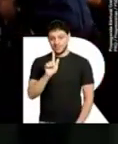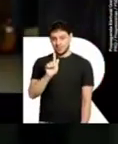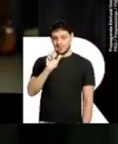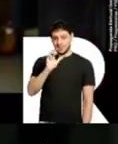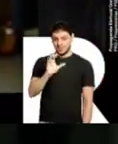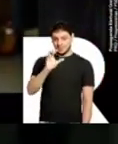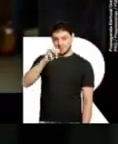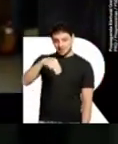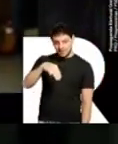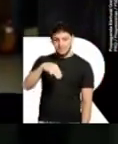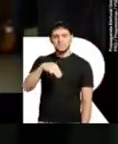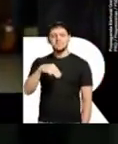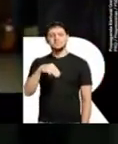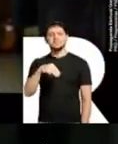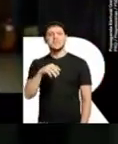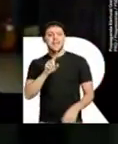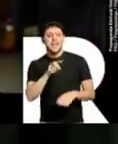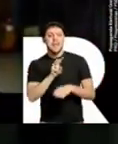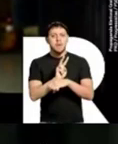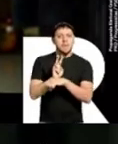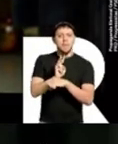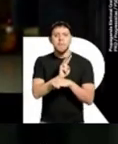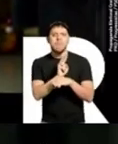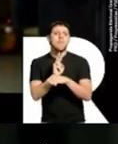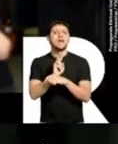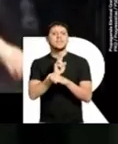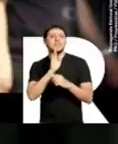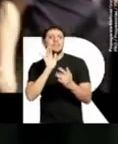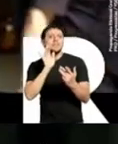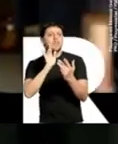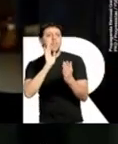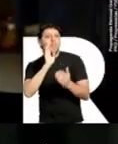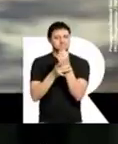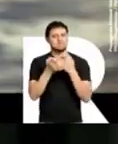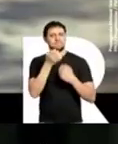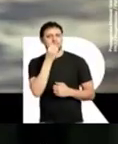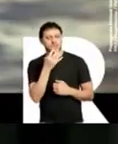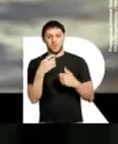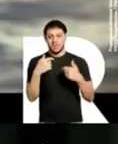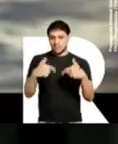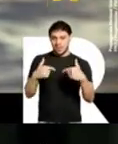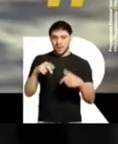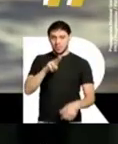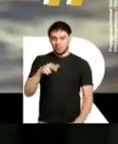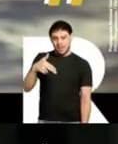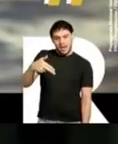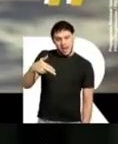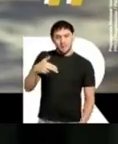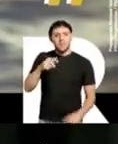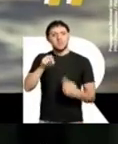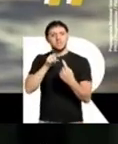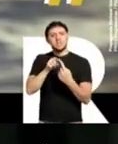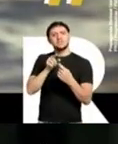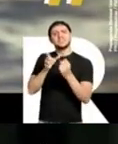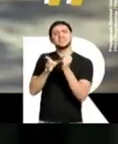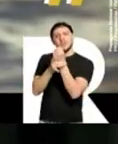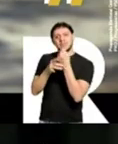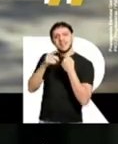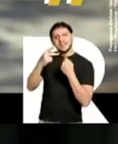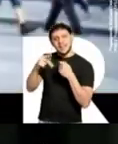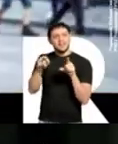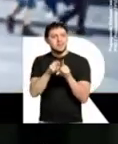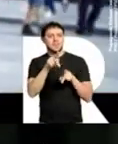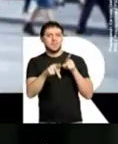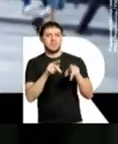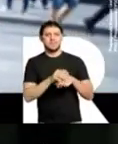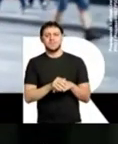A GCM é a guarda direta com o povo. Mas tem que trabalhar armados para a segurança deles e da